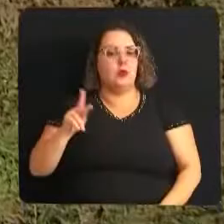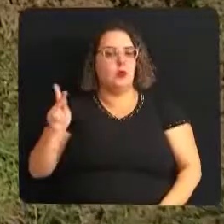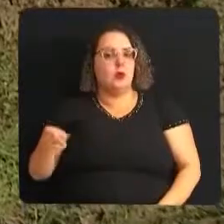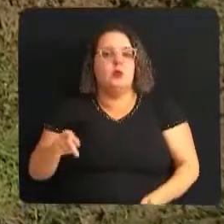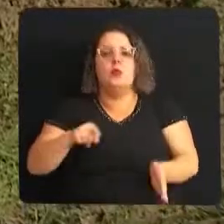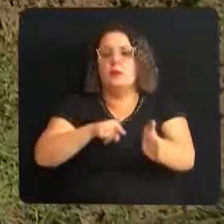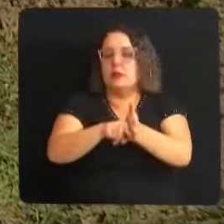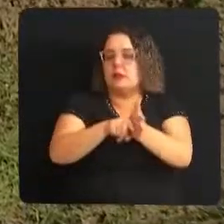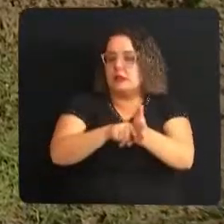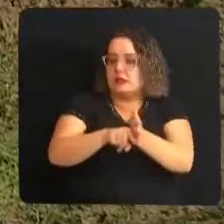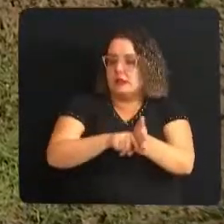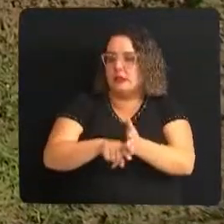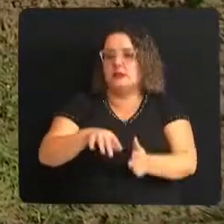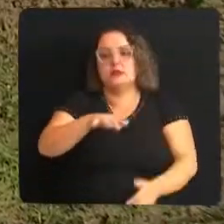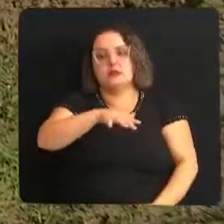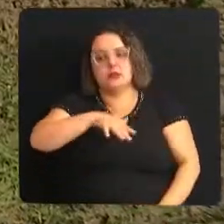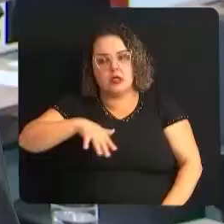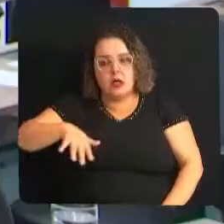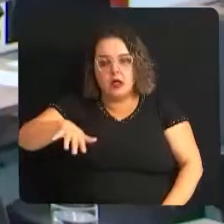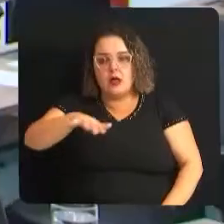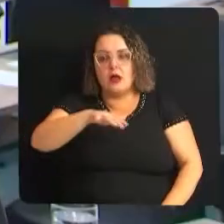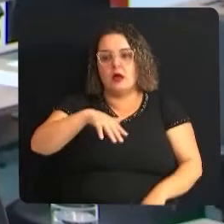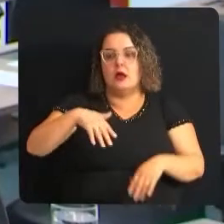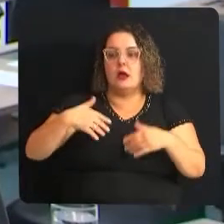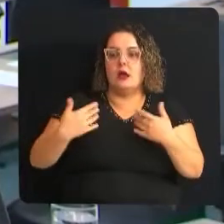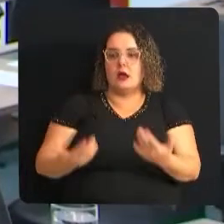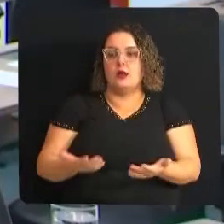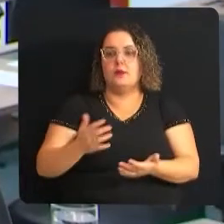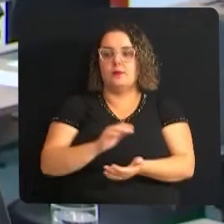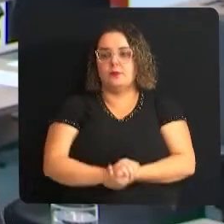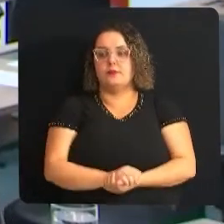professores, pesquisadores da área que